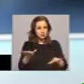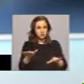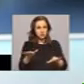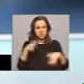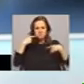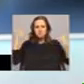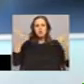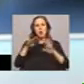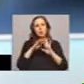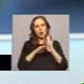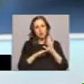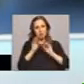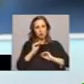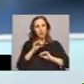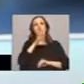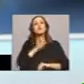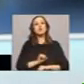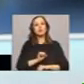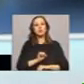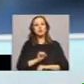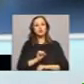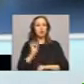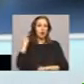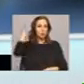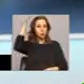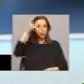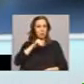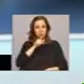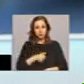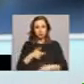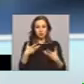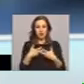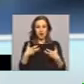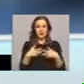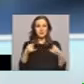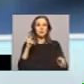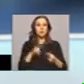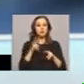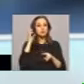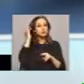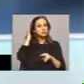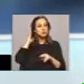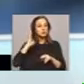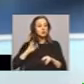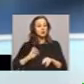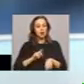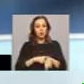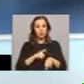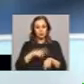tenebroso programa de reeducação dos filhos dos republicanos derrotados na guerra e depois presos. É mais uma página de uma